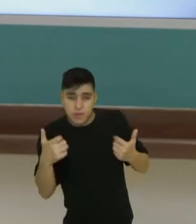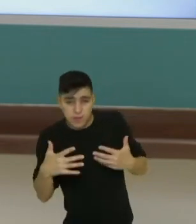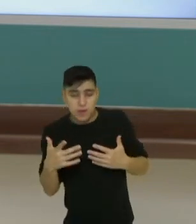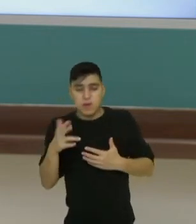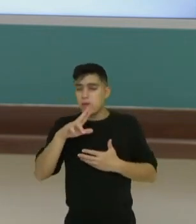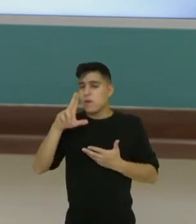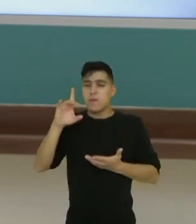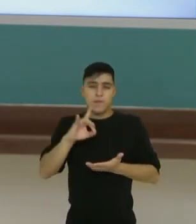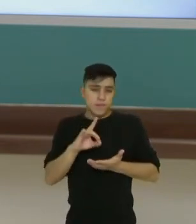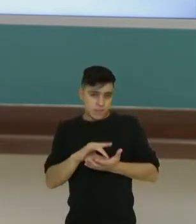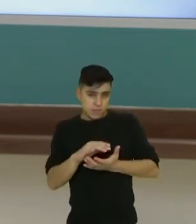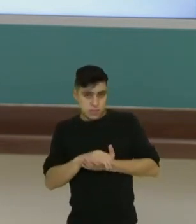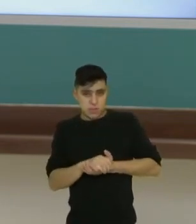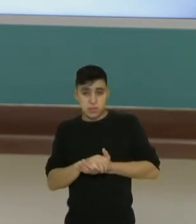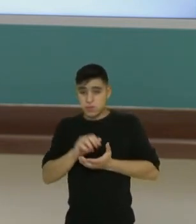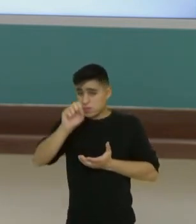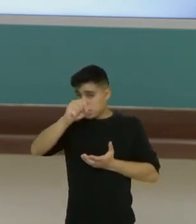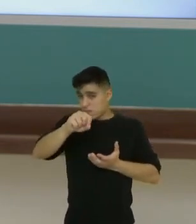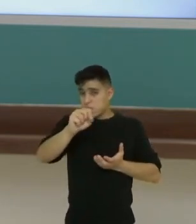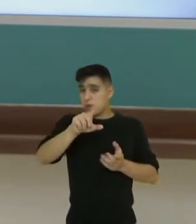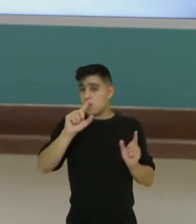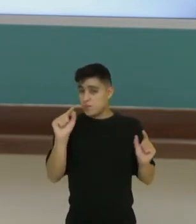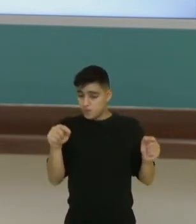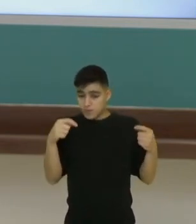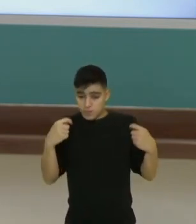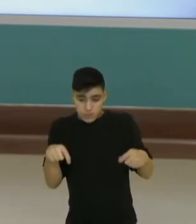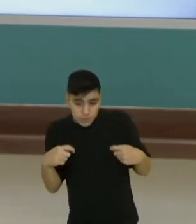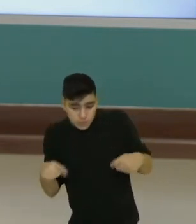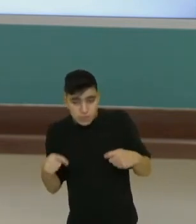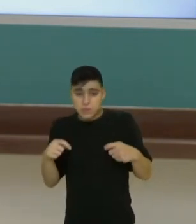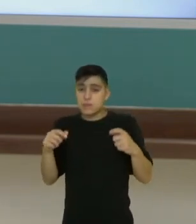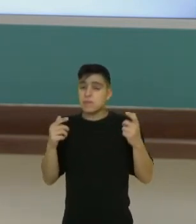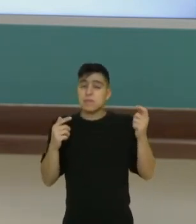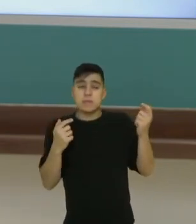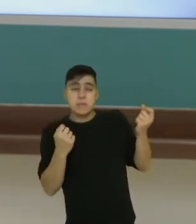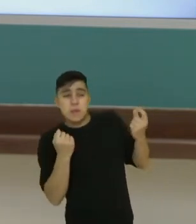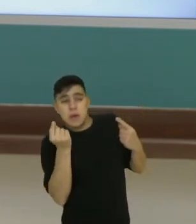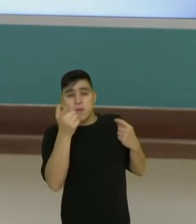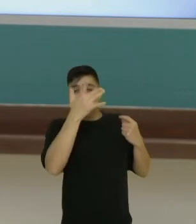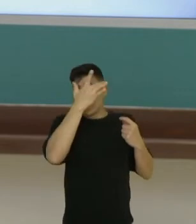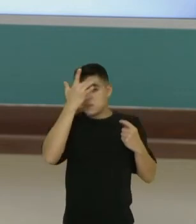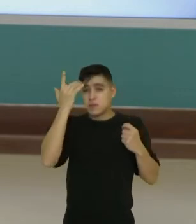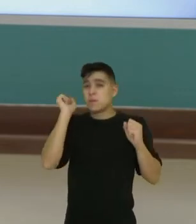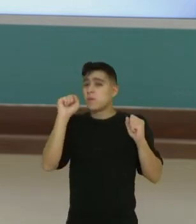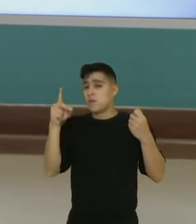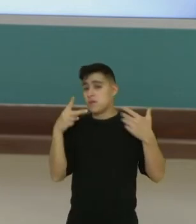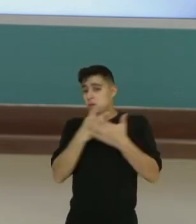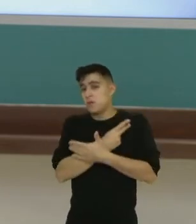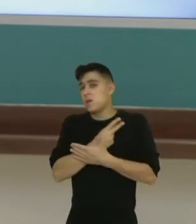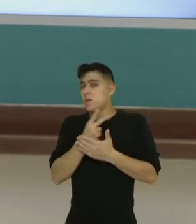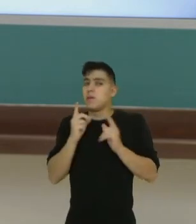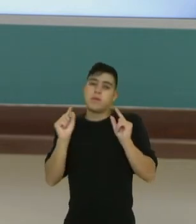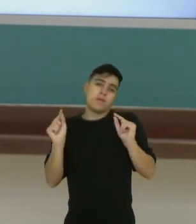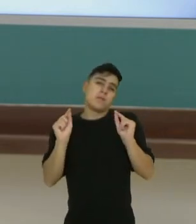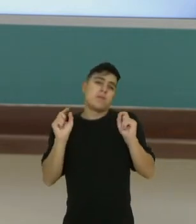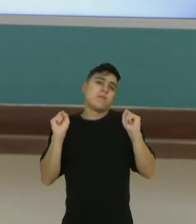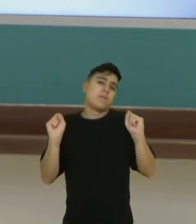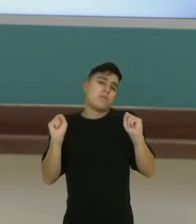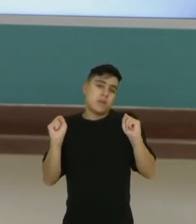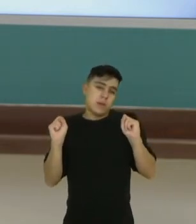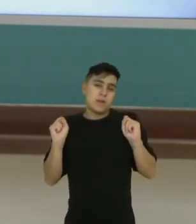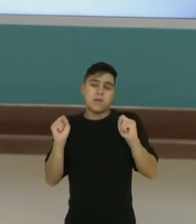algo verídico, e sim que deve ser encarado em algumas pessoas e que podem ser destacados nas mais